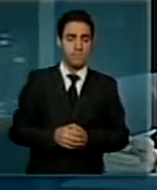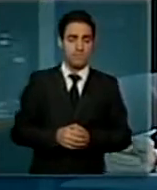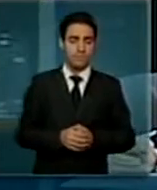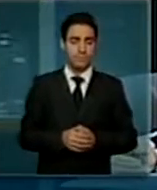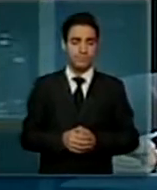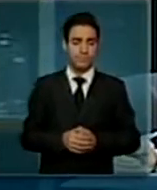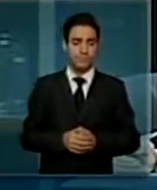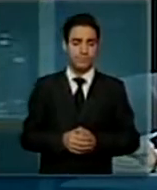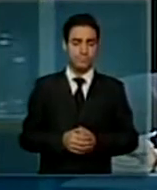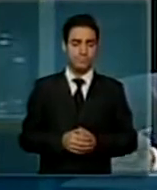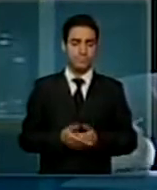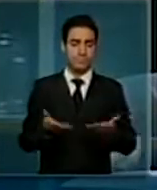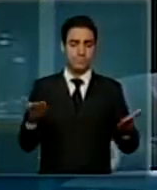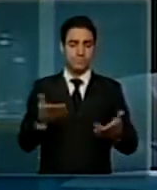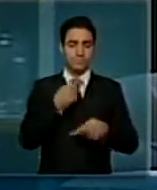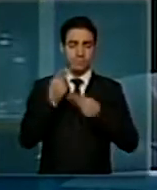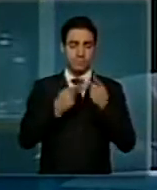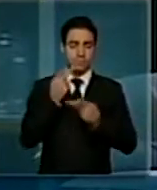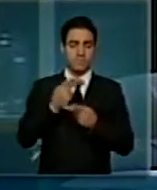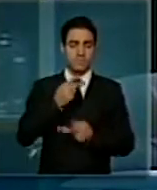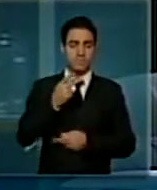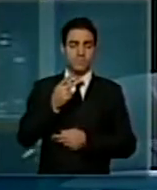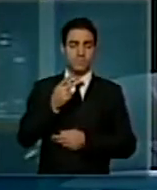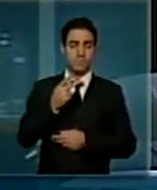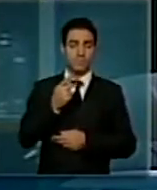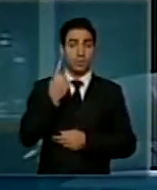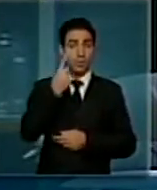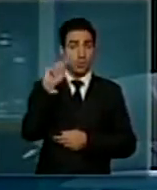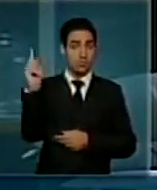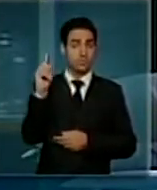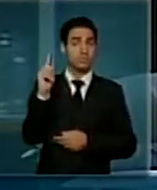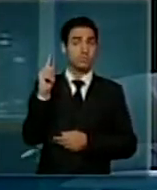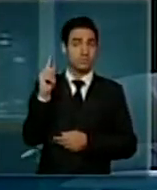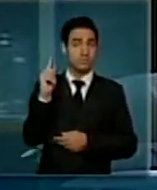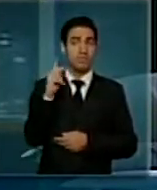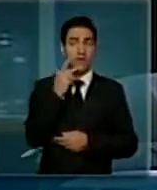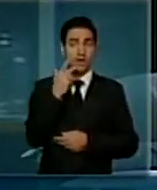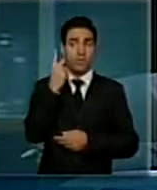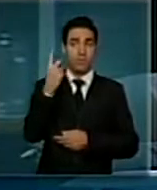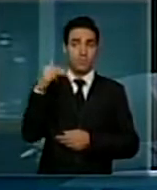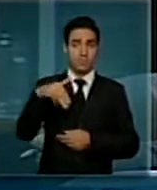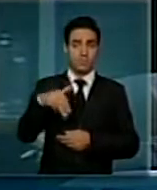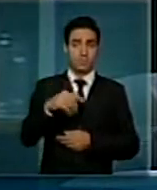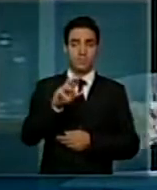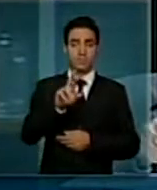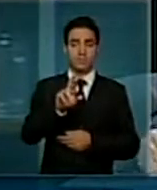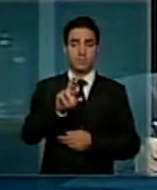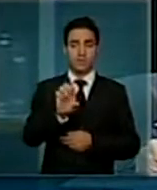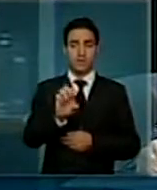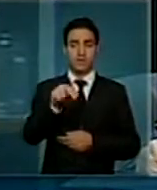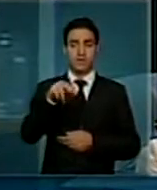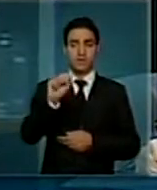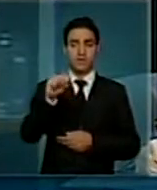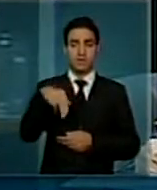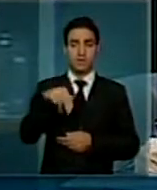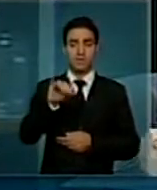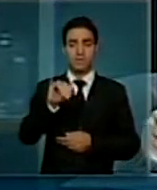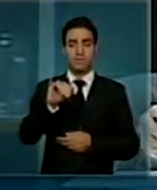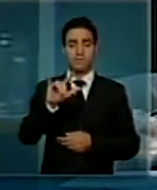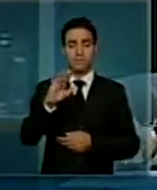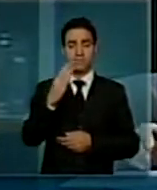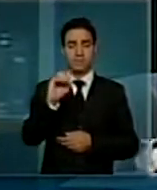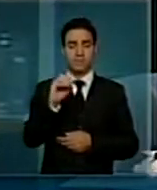Obrigado. Concedo a palavra ao último orador desse período, o ilustre deputado Renan Filho. Senhor